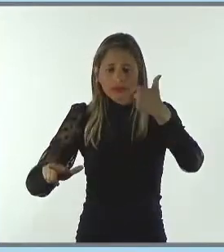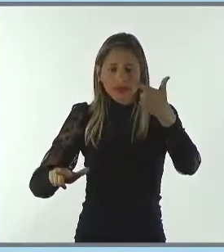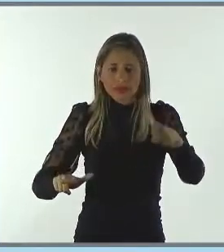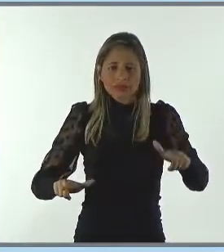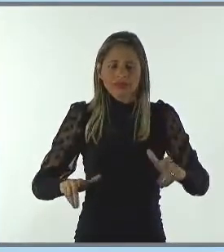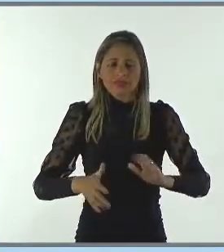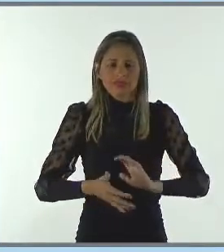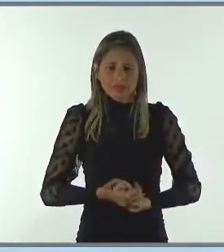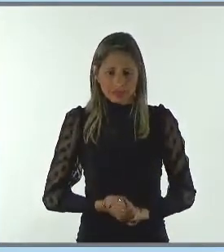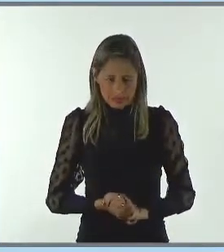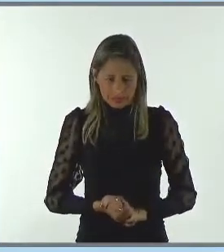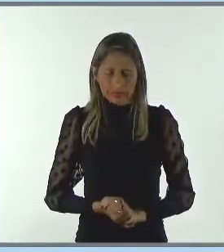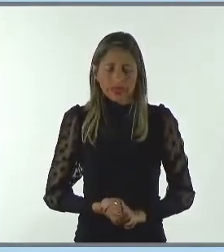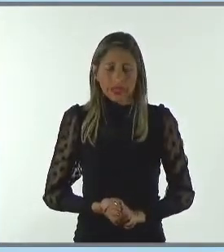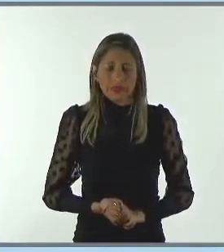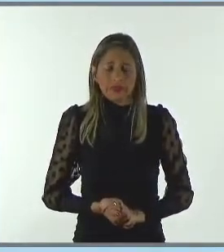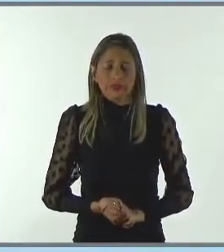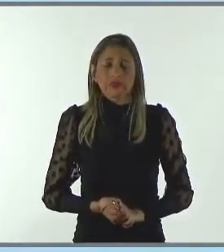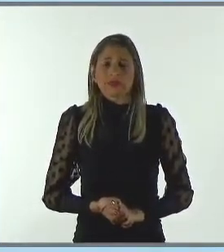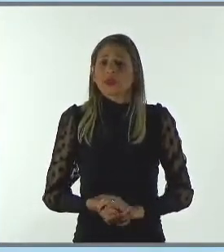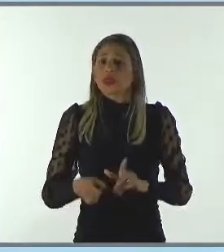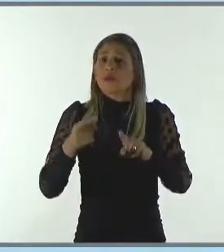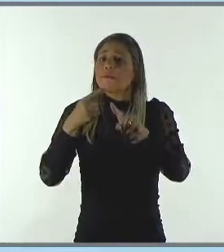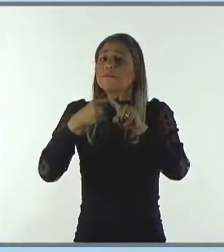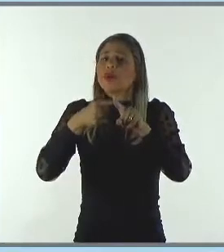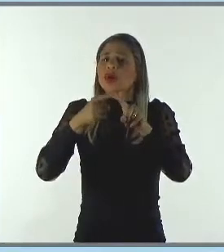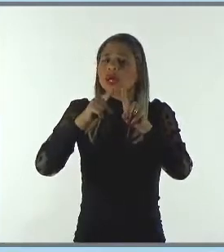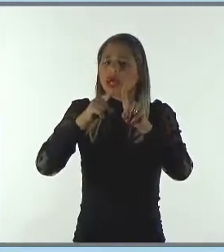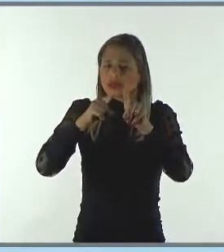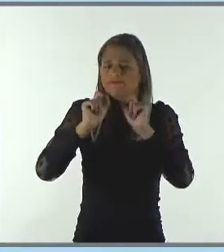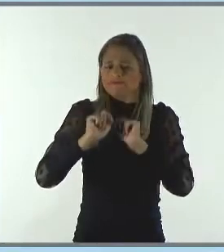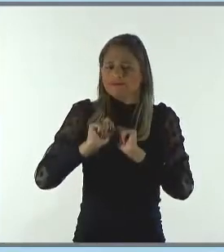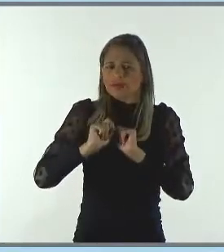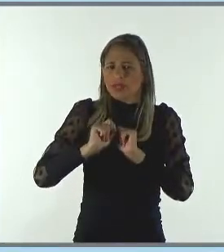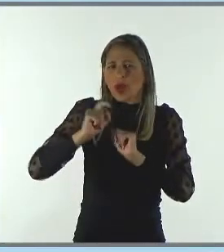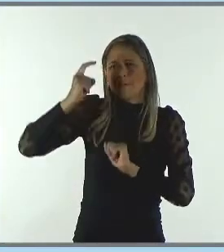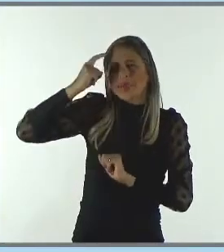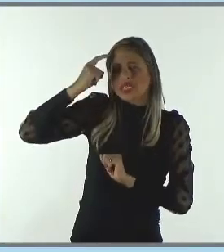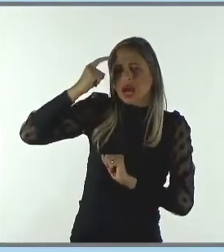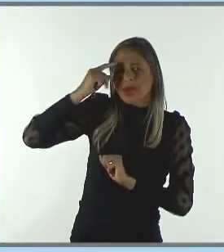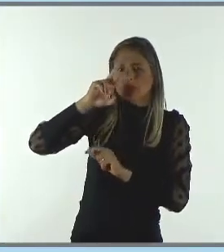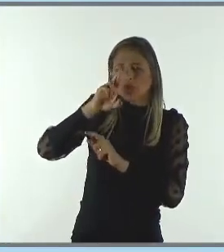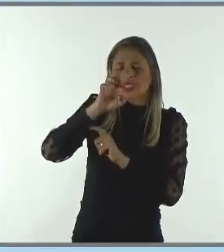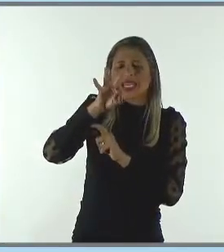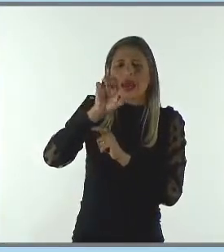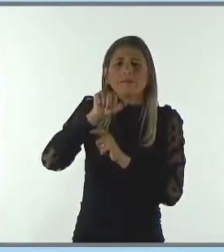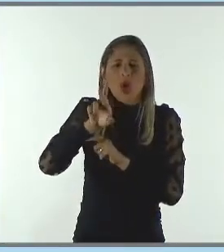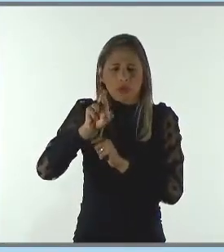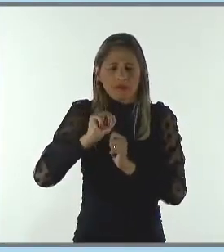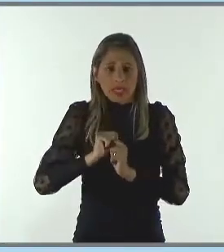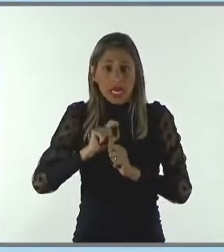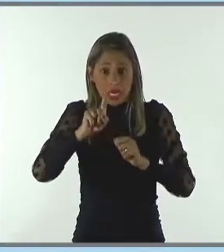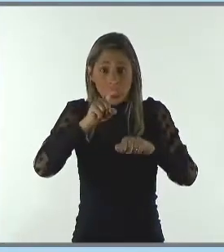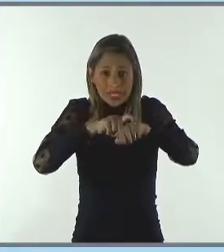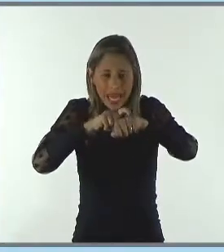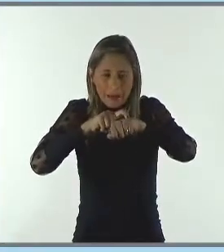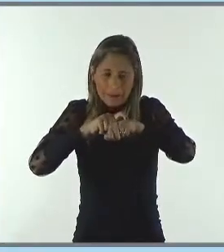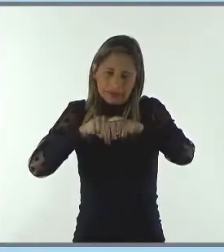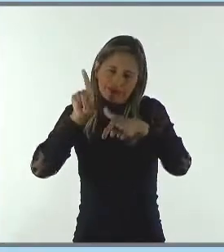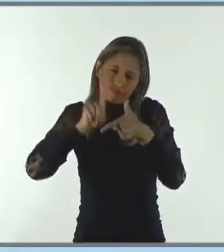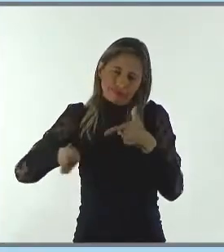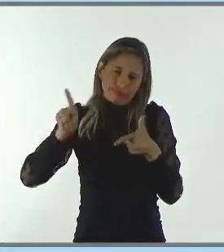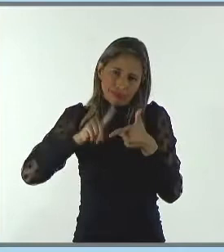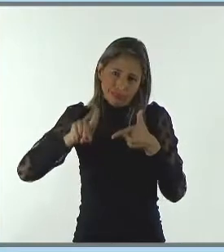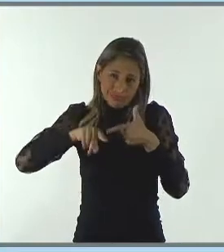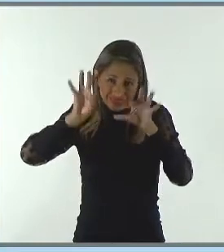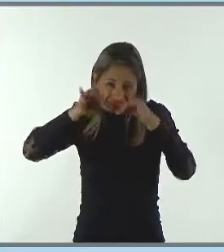Por que eu trabalho, então, com essa lógica do pensamento do tremor do Glissant? nós estamos nesse período caótico,